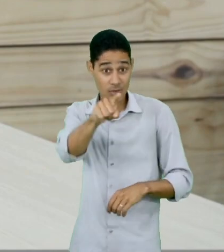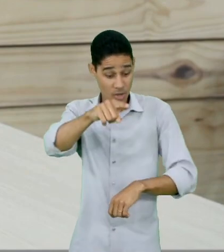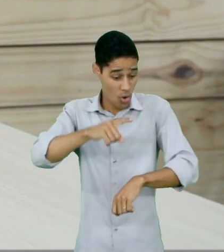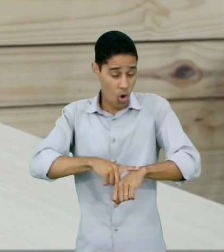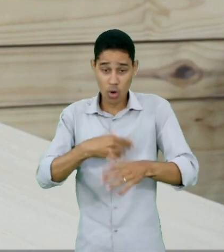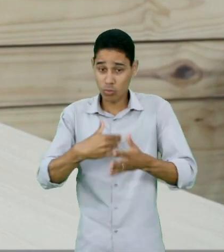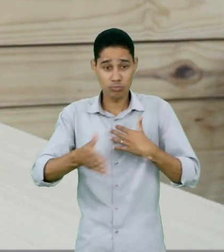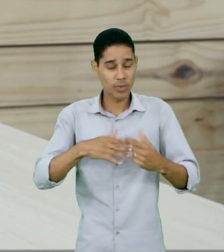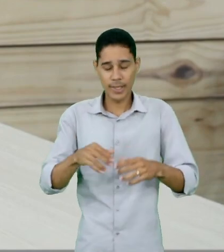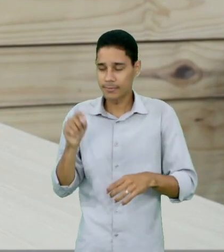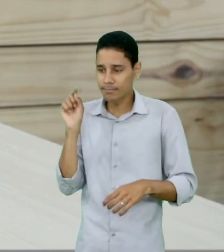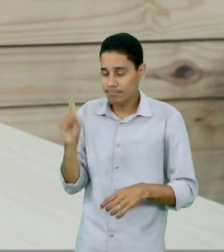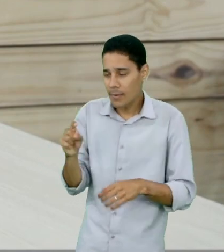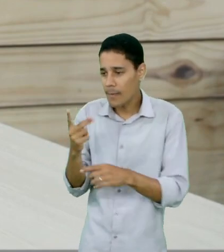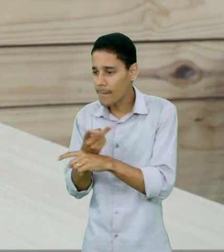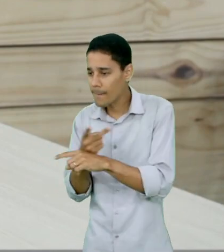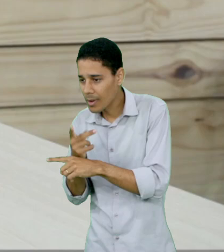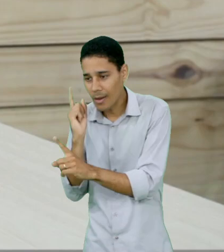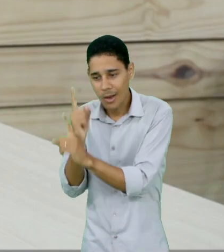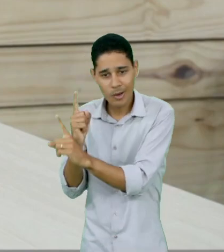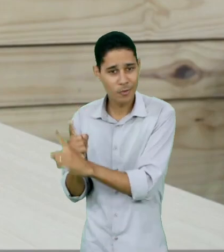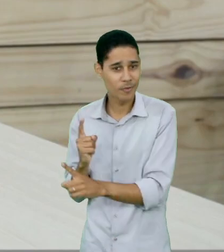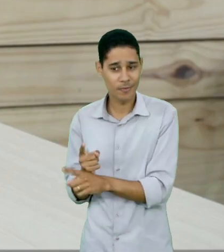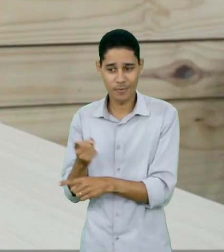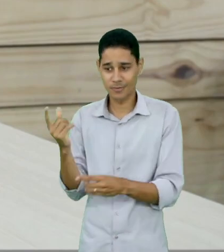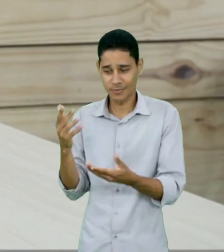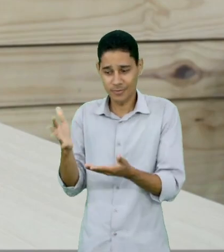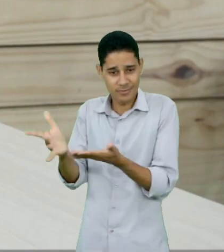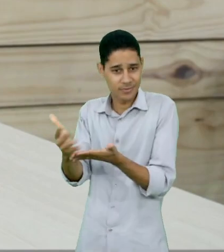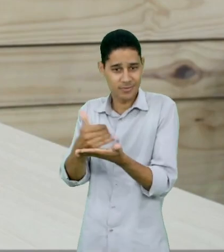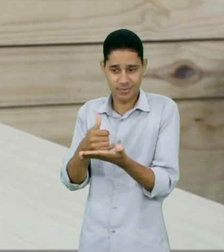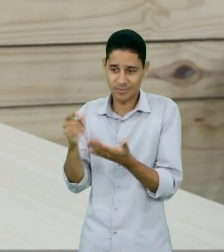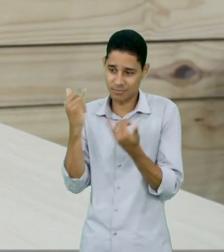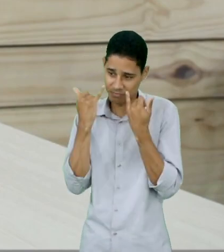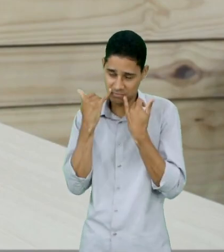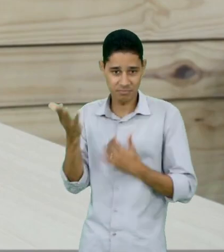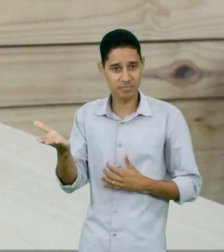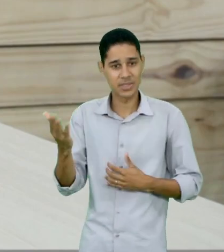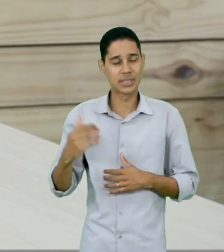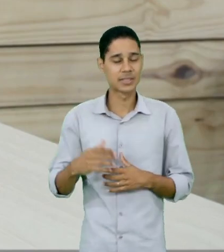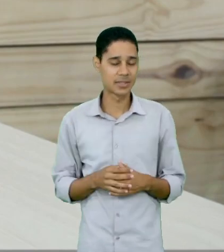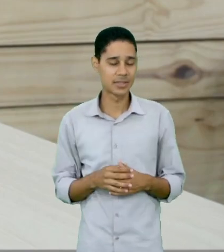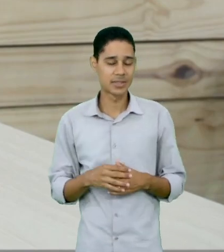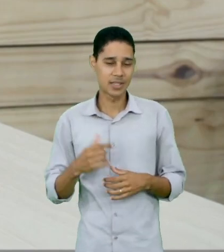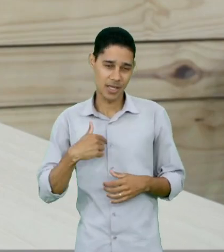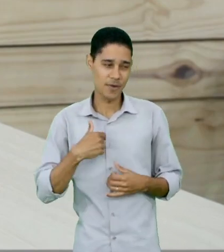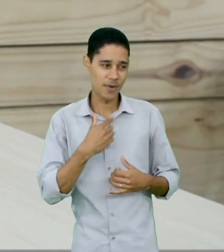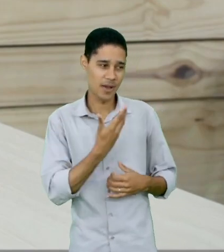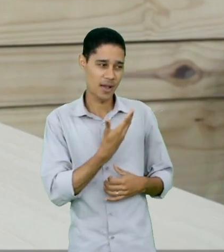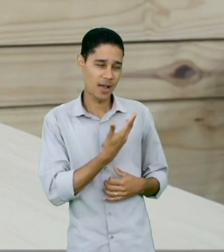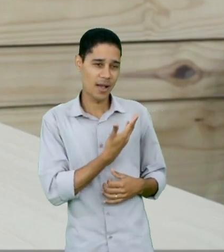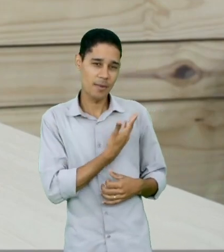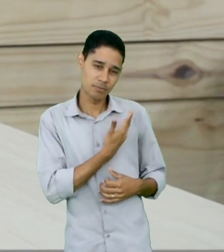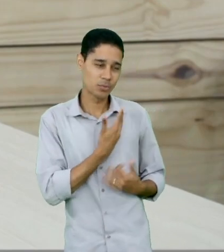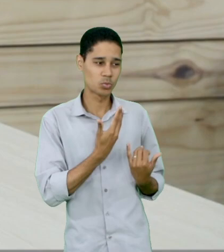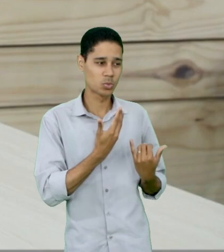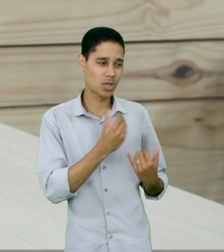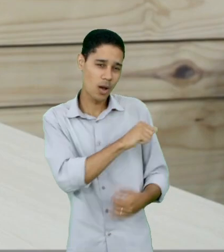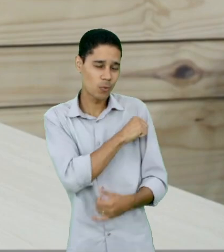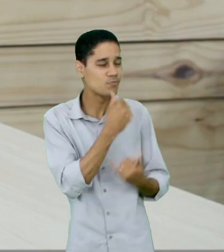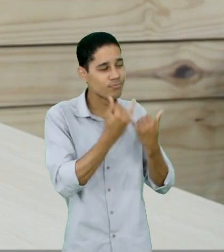dia em qualquer situação. Né? Eu até brinco aqui com os colegas e com os alunos que é